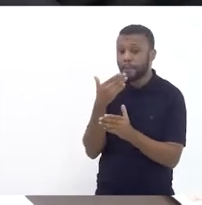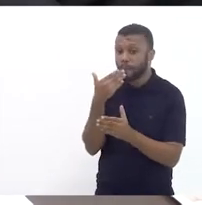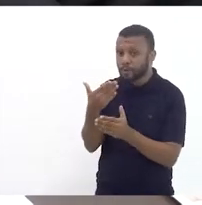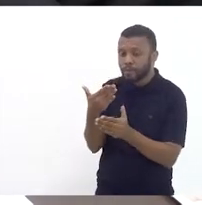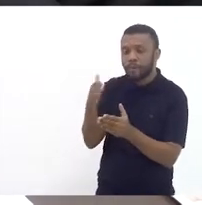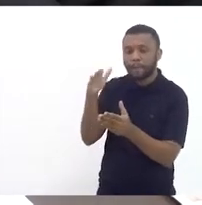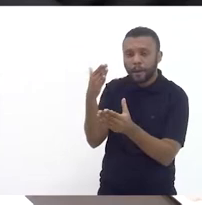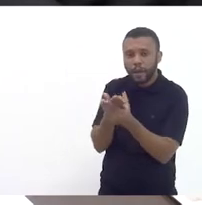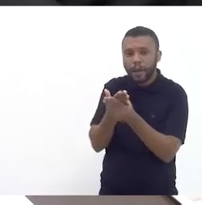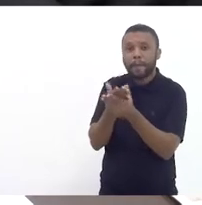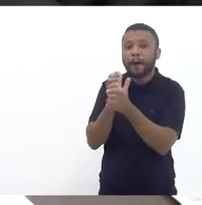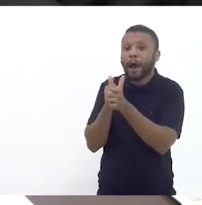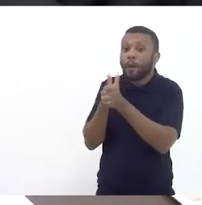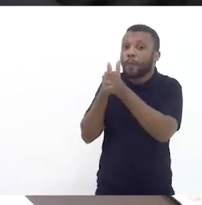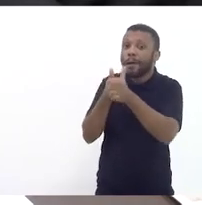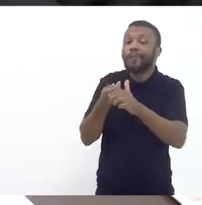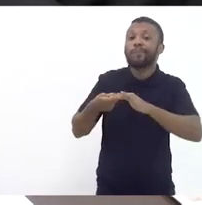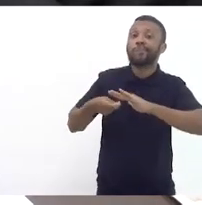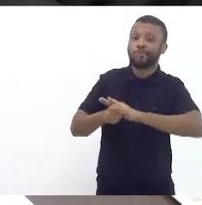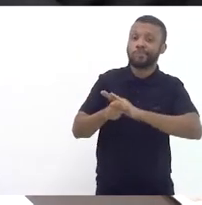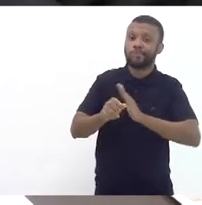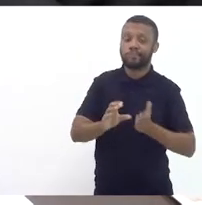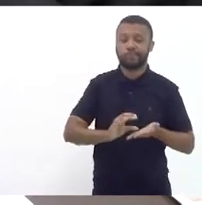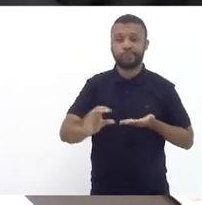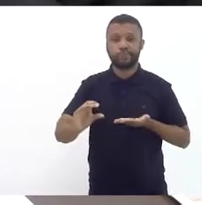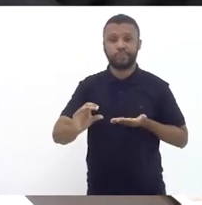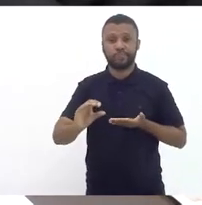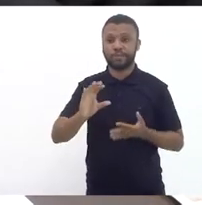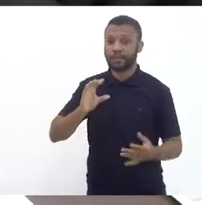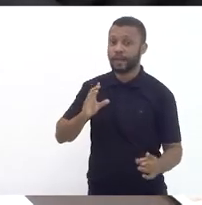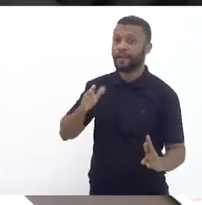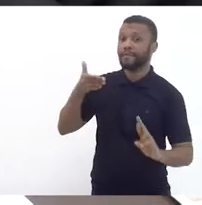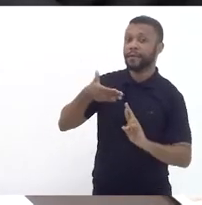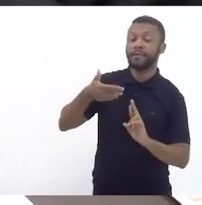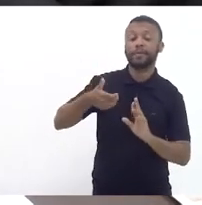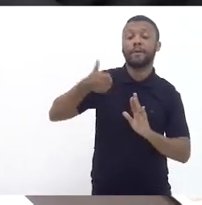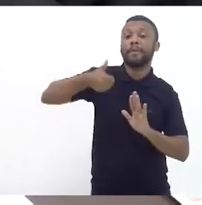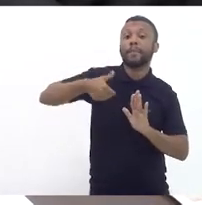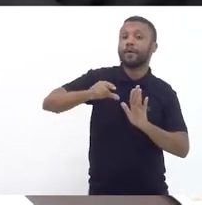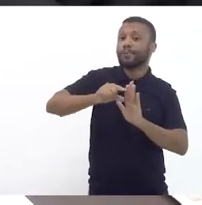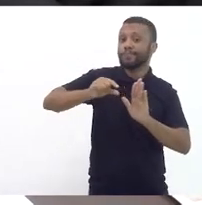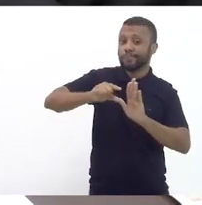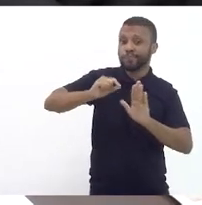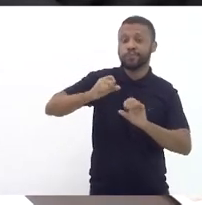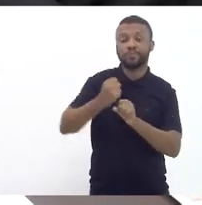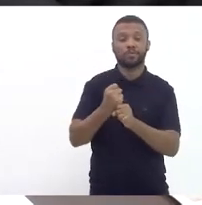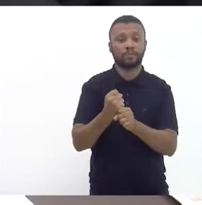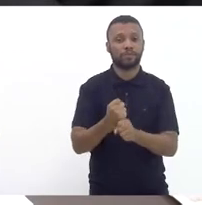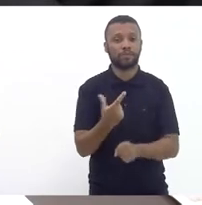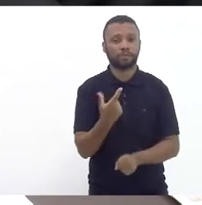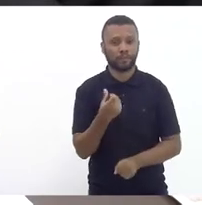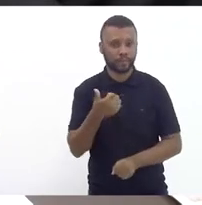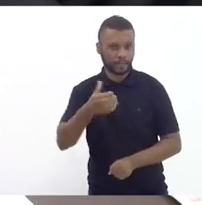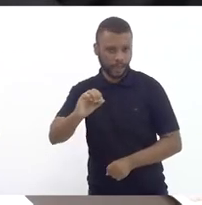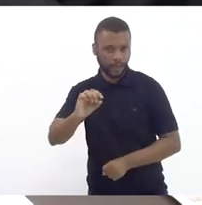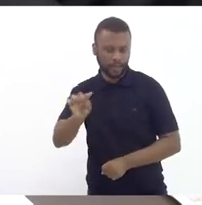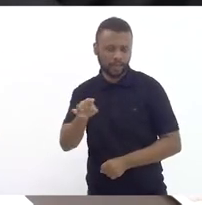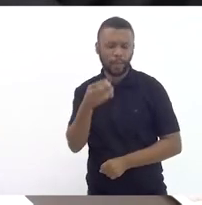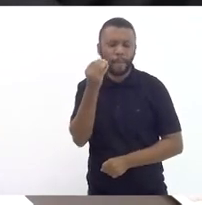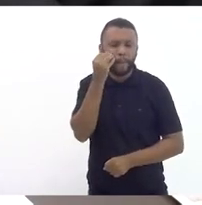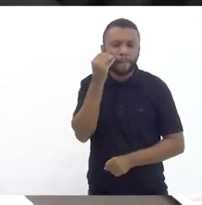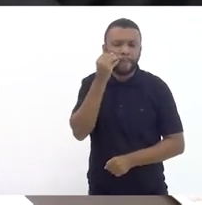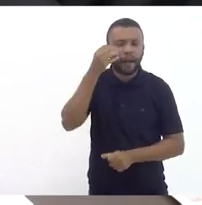previstos no rol de investimentos do primeiro termo aditivo de 2010. Né? Como prevê